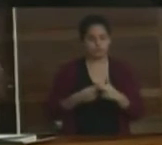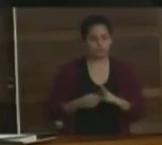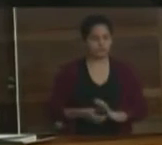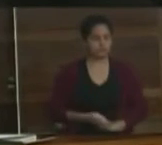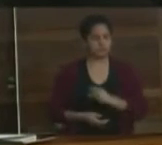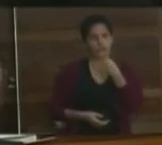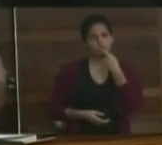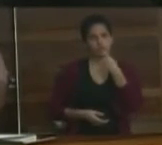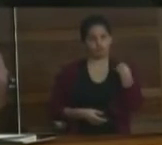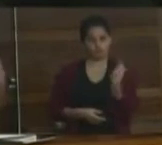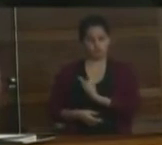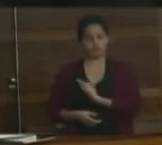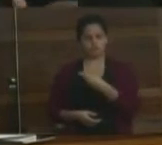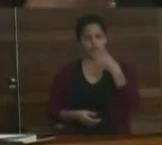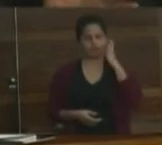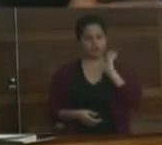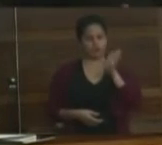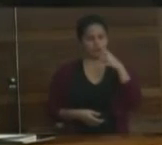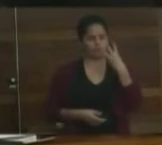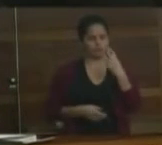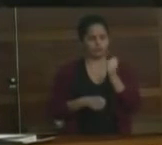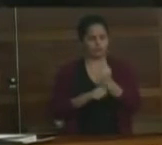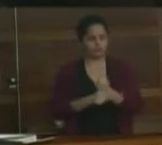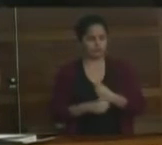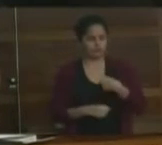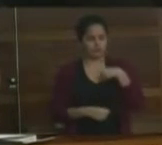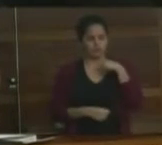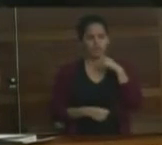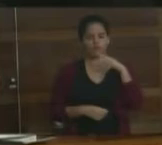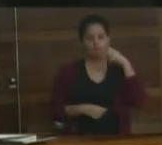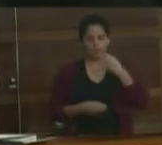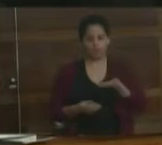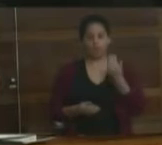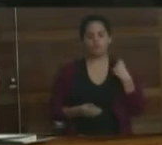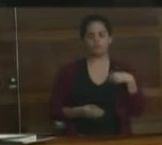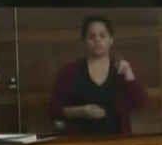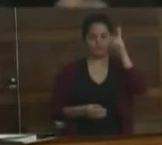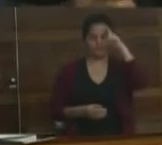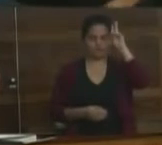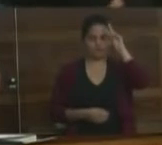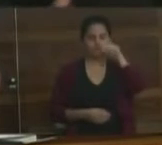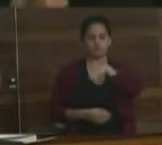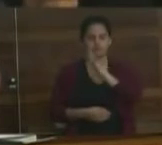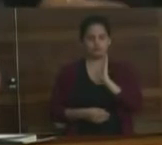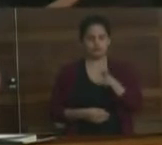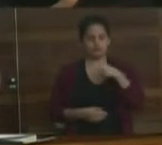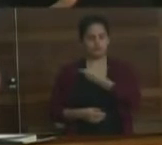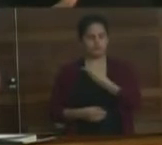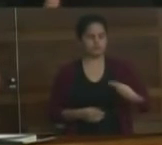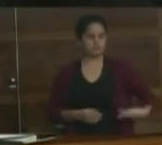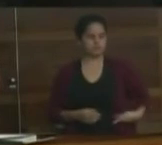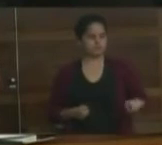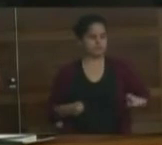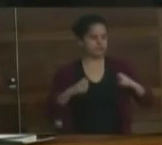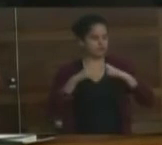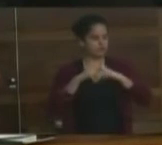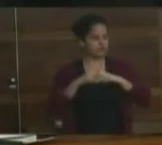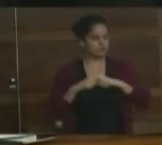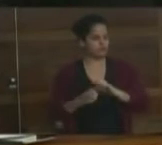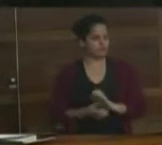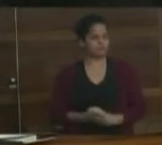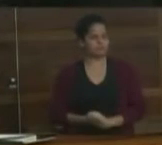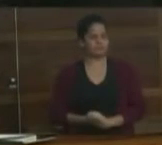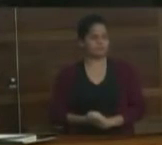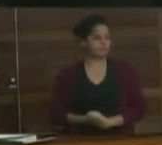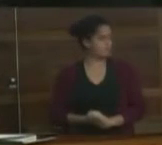quarto ano do show volta ele lembrar o senhor como foi preso em sua casa ou sabe a dificuldade também de uma lista a fazer a obra que eu faço